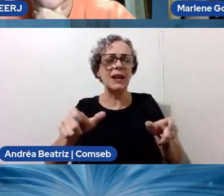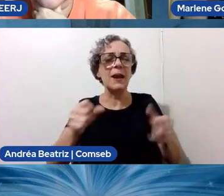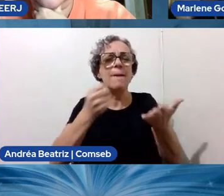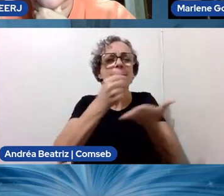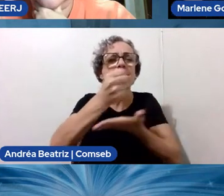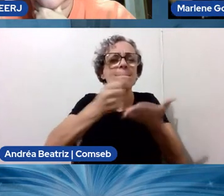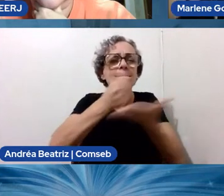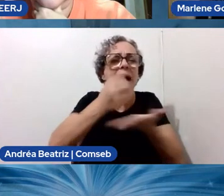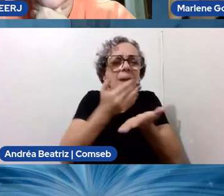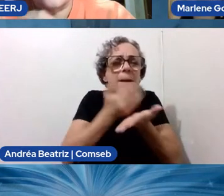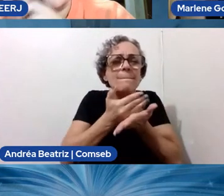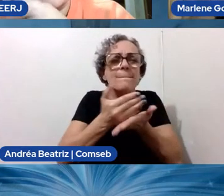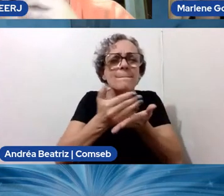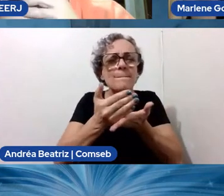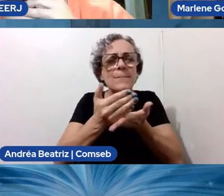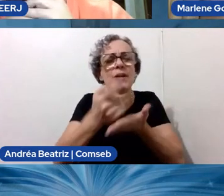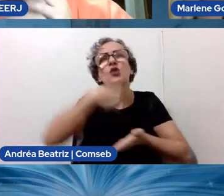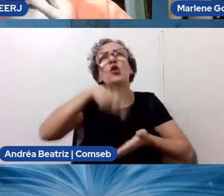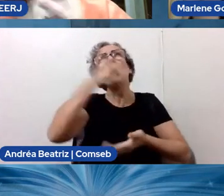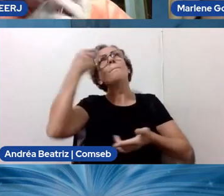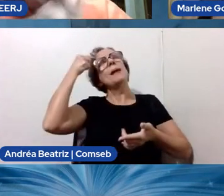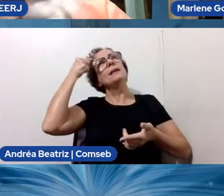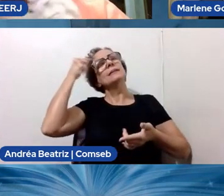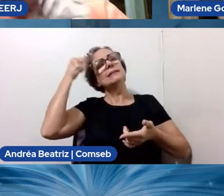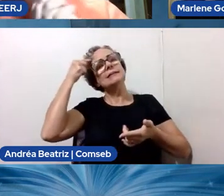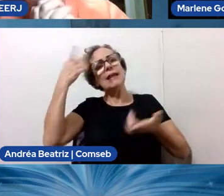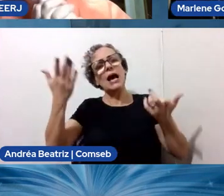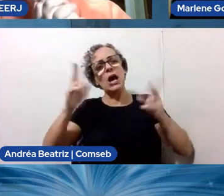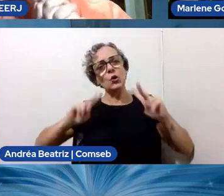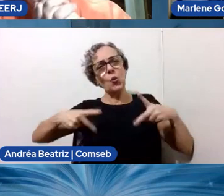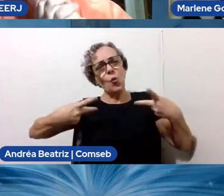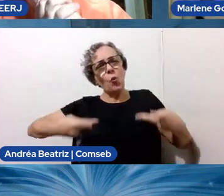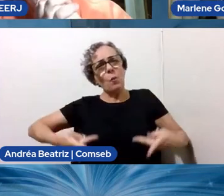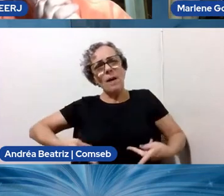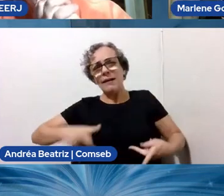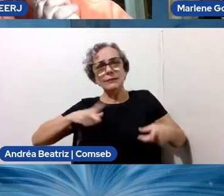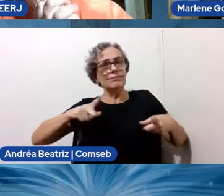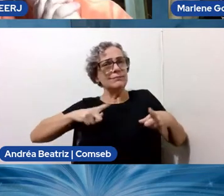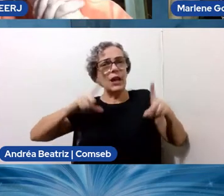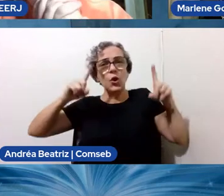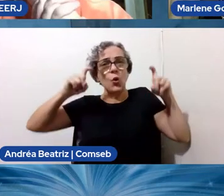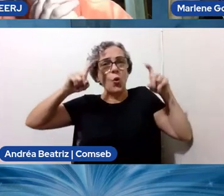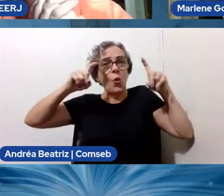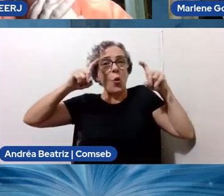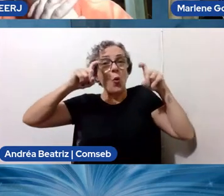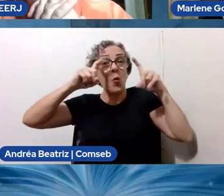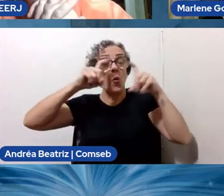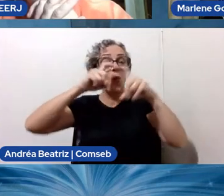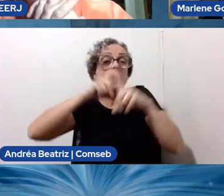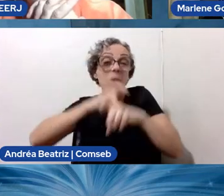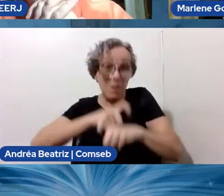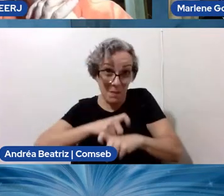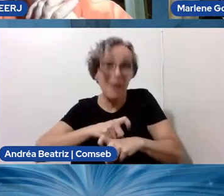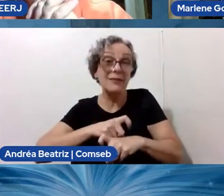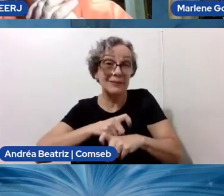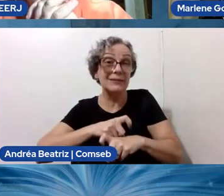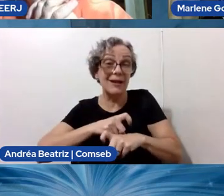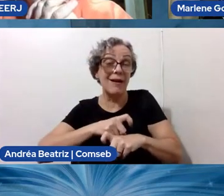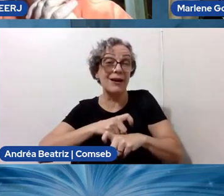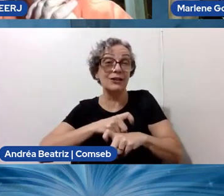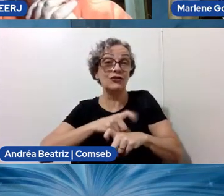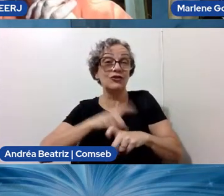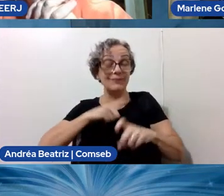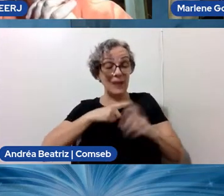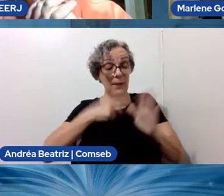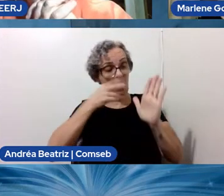na complexidade aí do homem, do ser humano, que está no topo da escala dos seres vivos. Então, o que o Kardec vai dizer